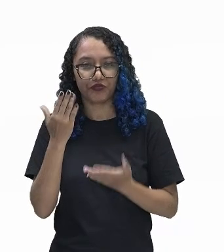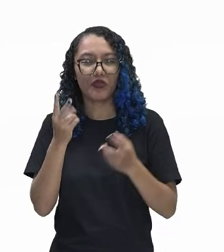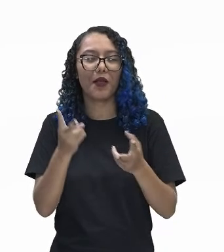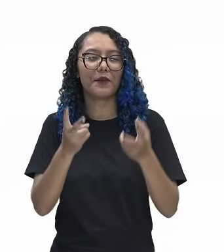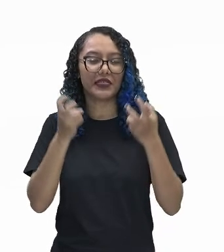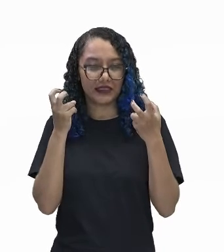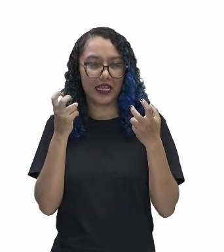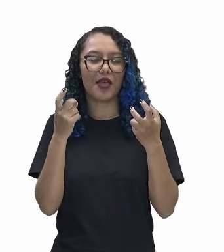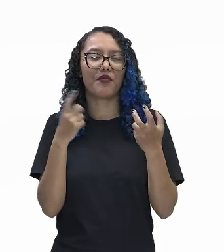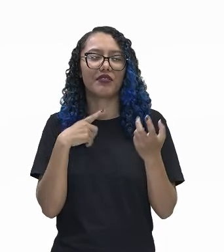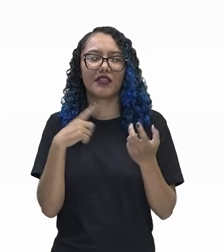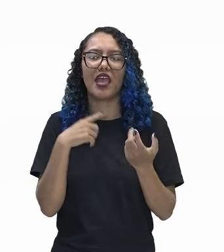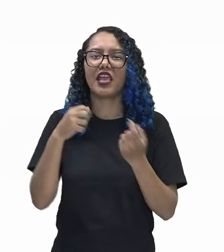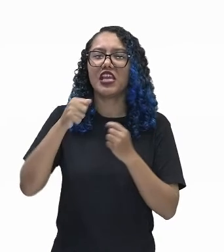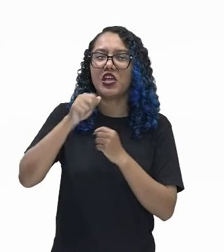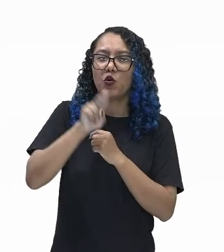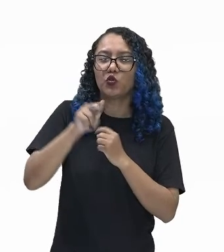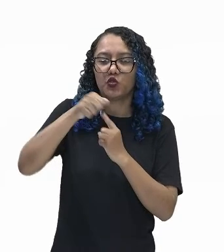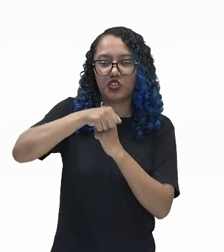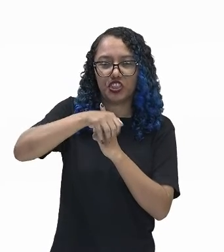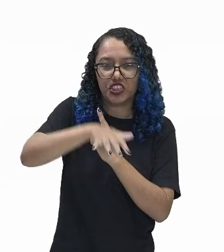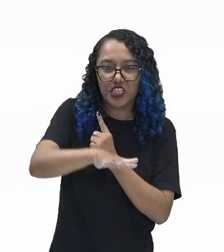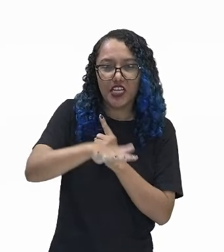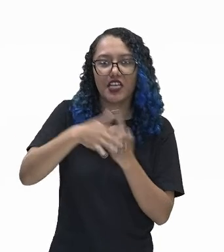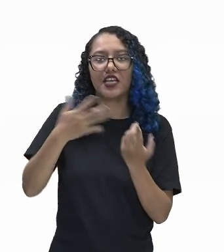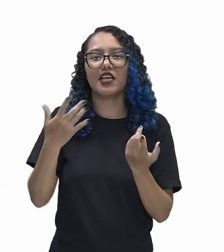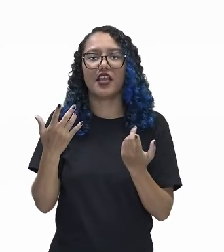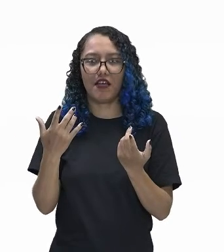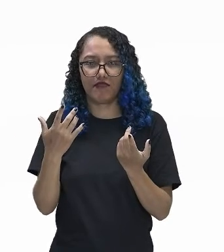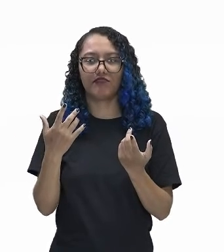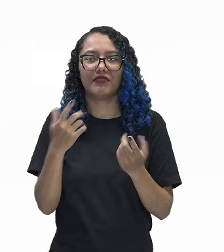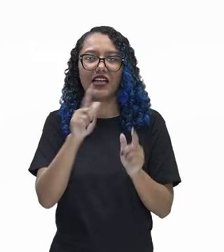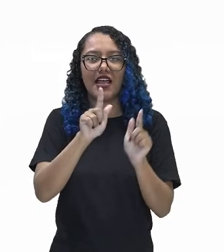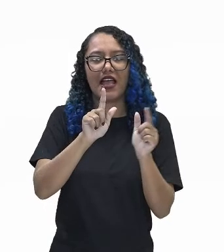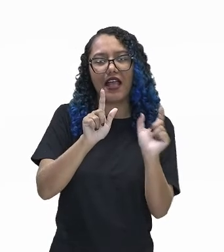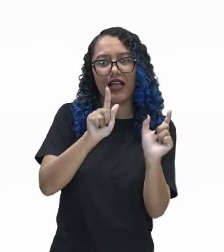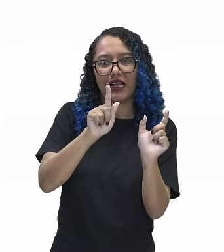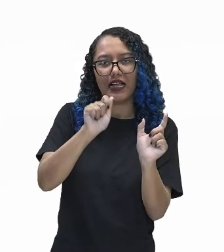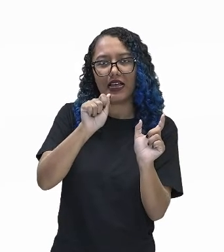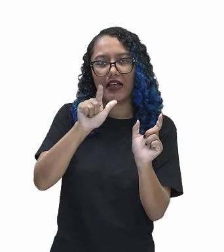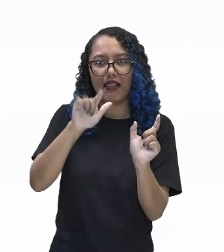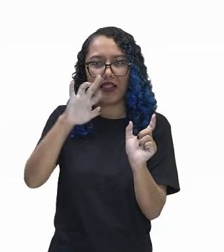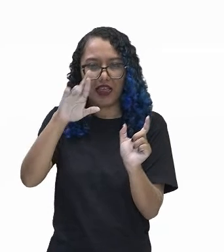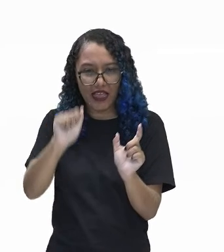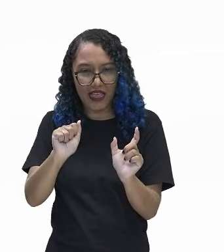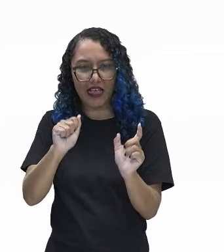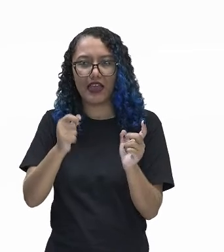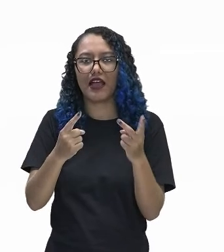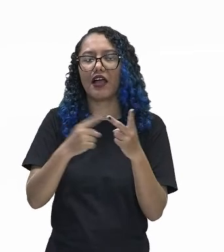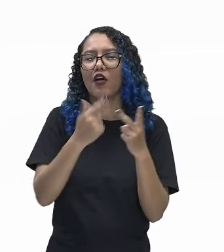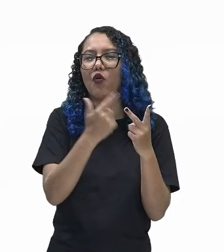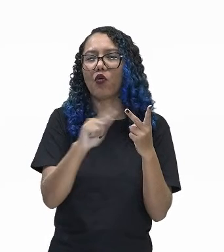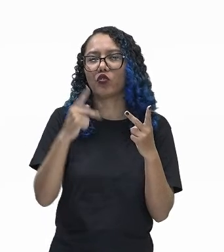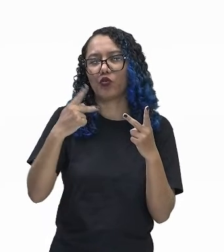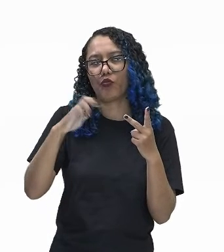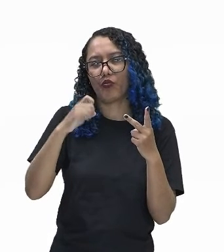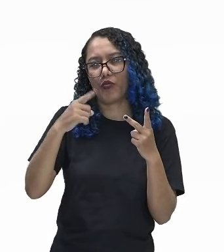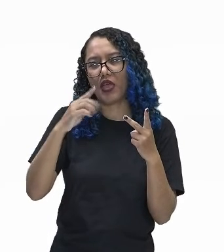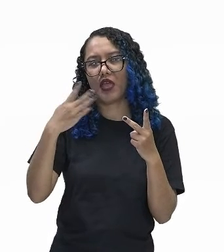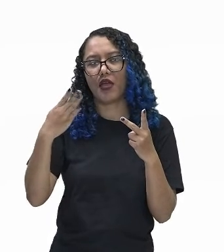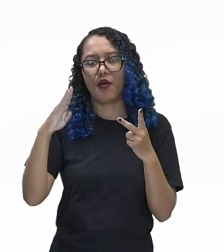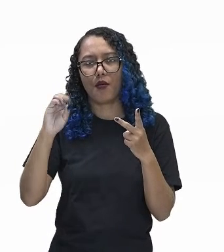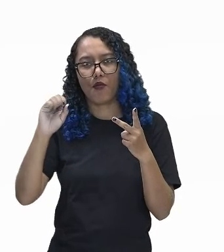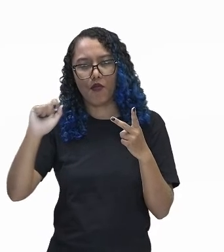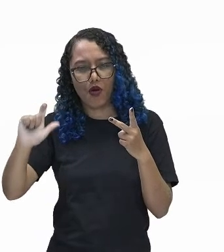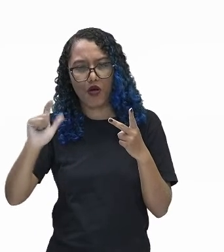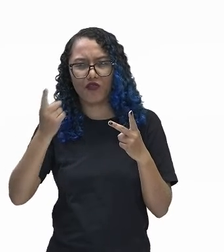presença da gíria, né? O pebol também. Então, vejam que é uma outra forma de se comunicar. Inclusive, quando eu li,